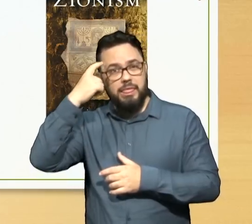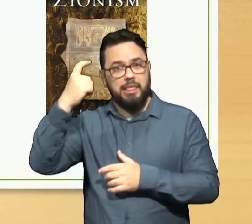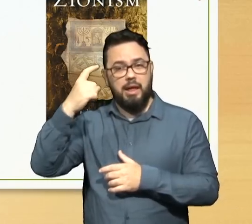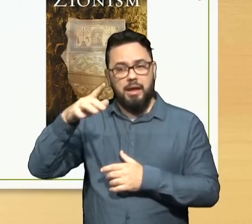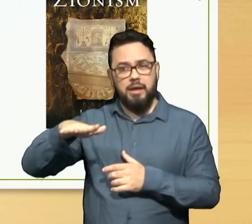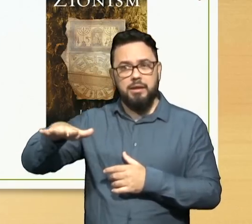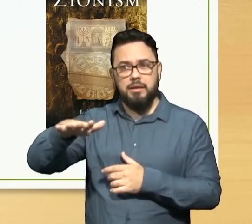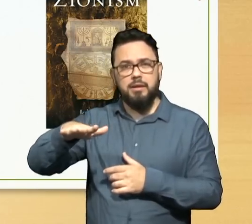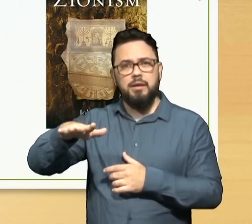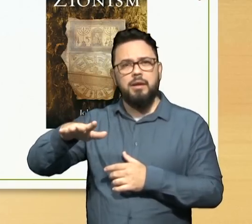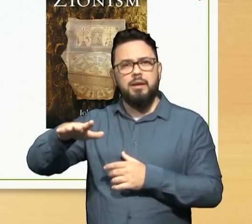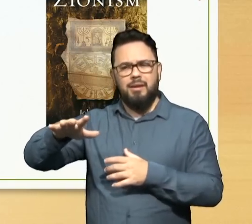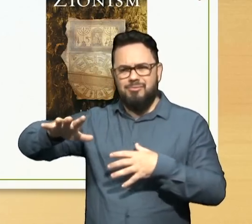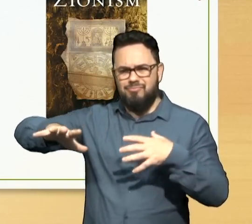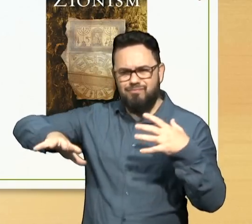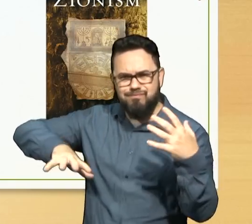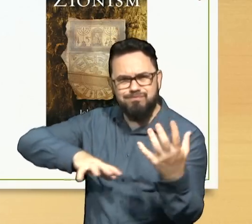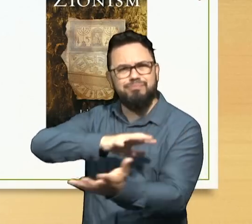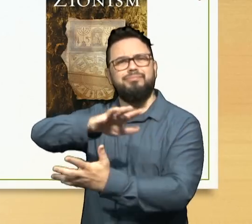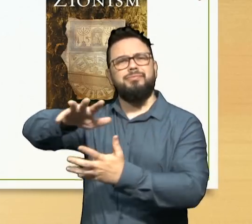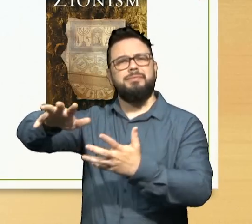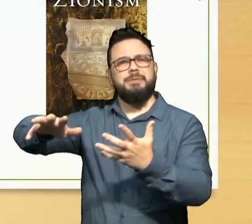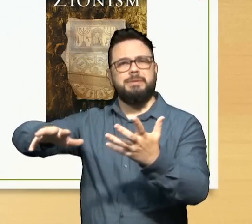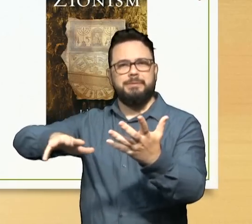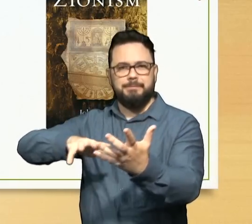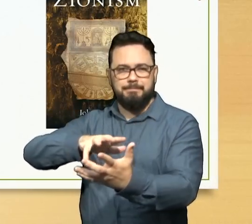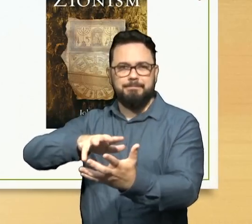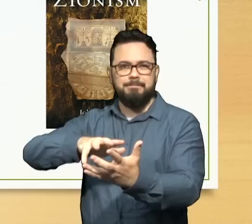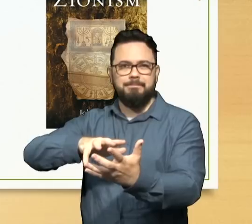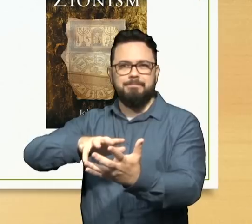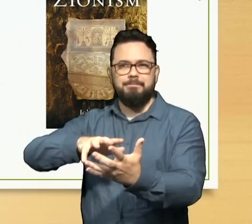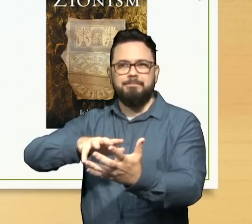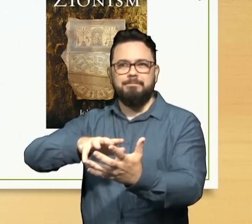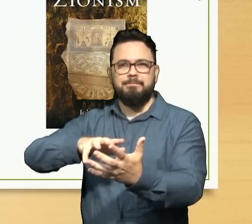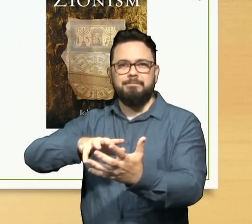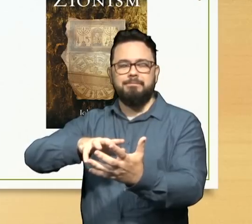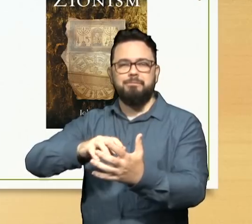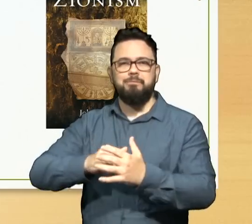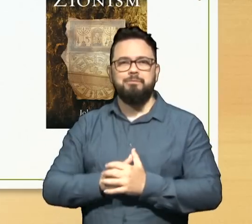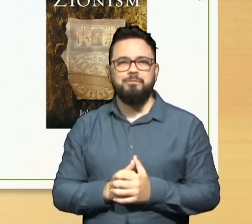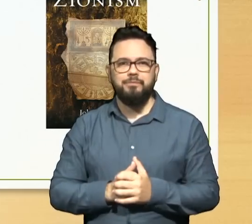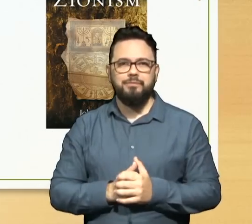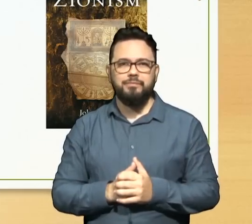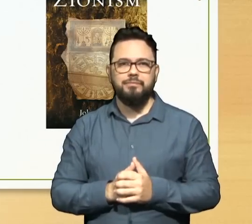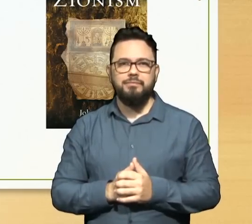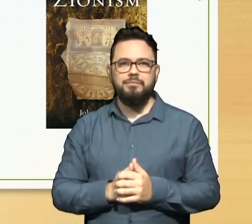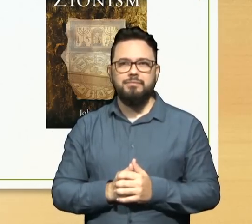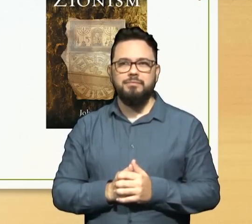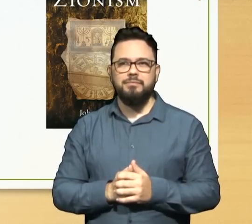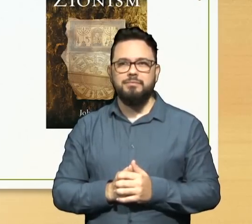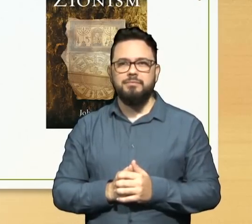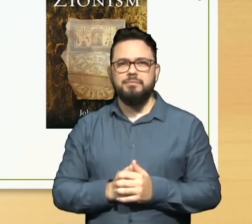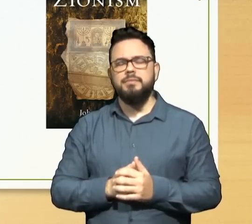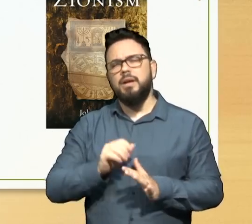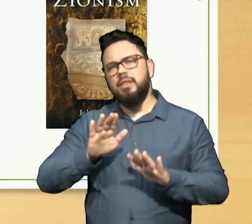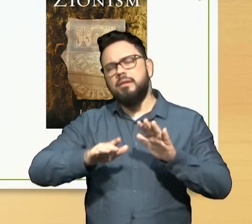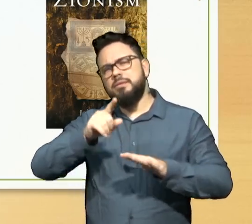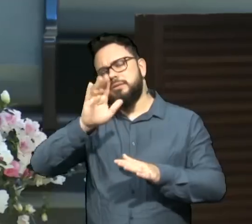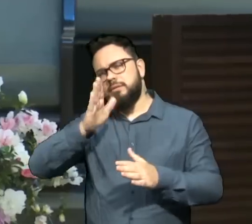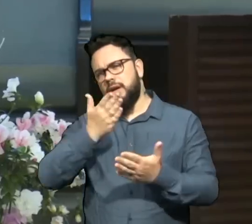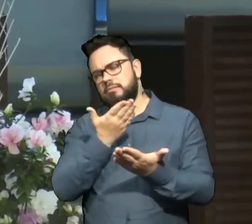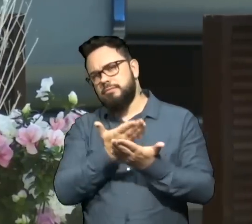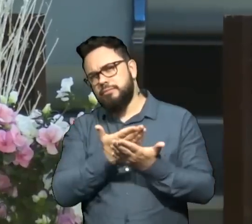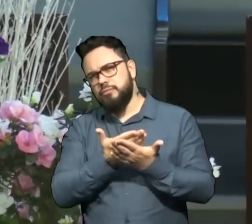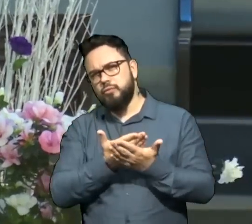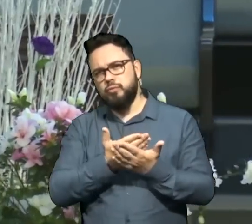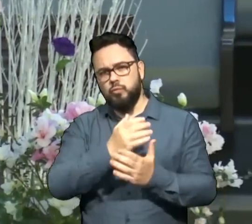foi a anarquia e a revolução a anarquia e a revolução tanto é que você já deve ter estudado em casa que